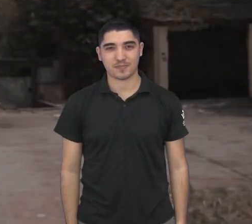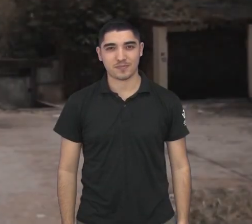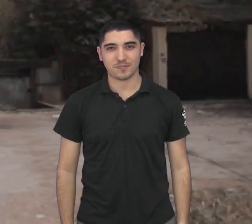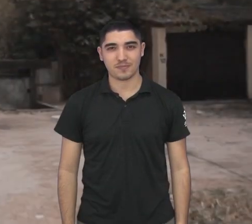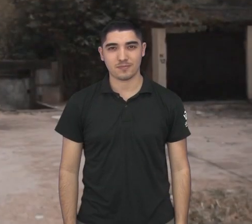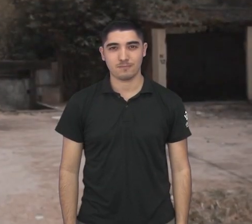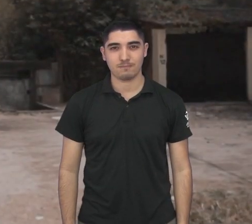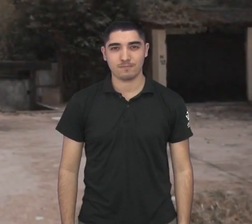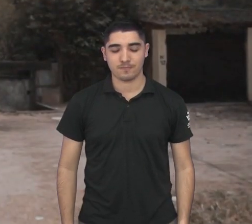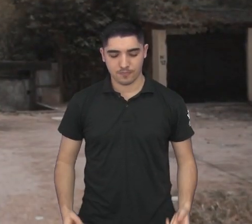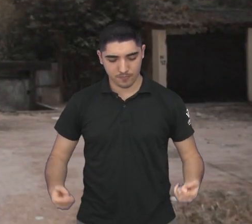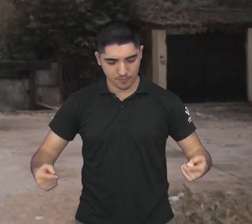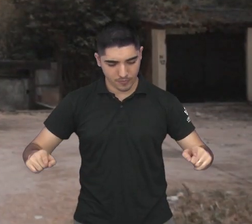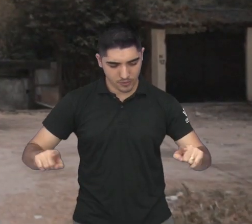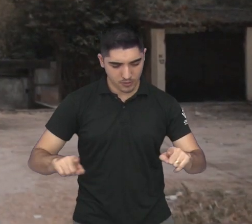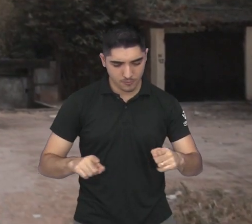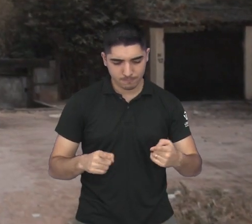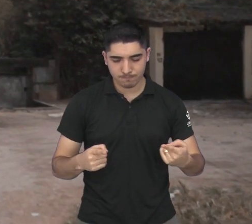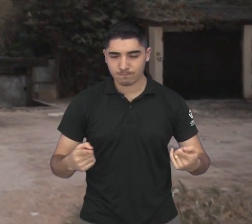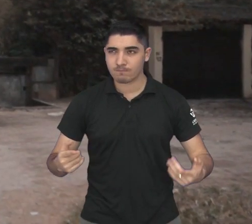eu morrer,